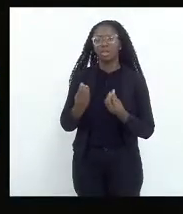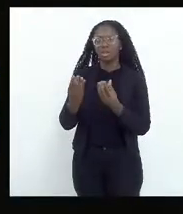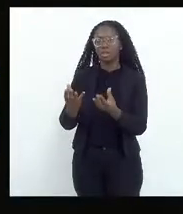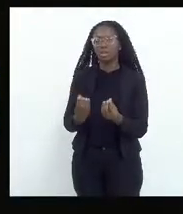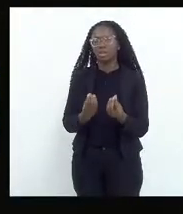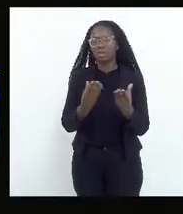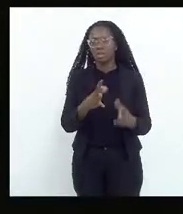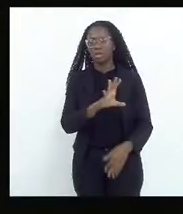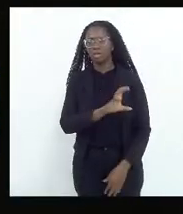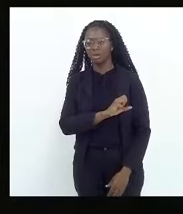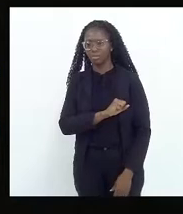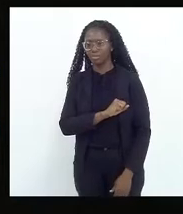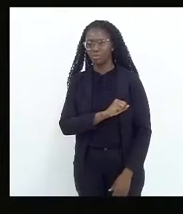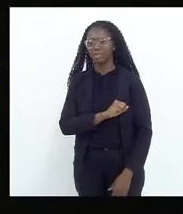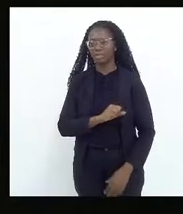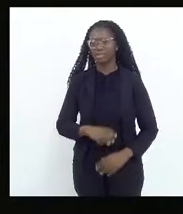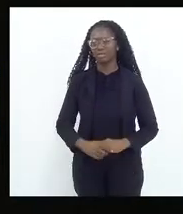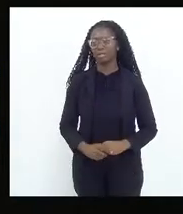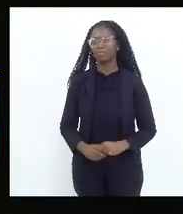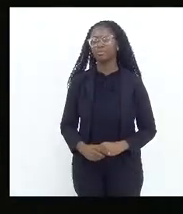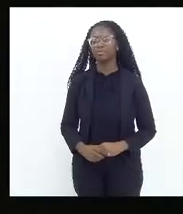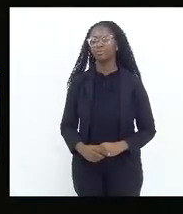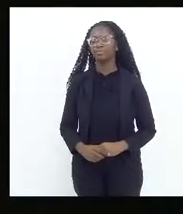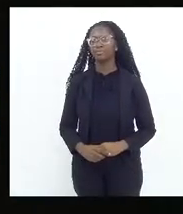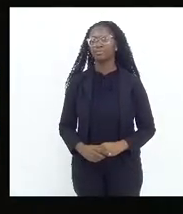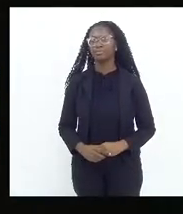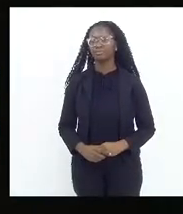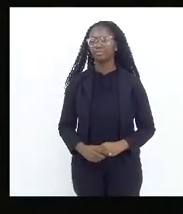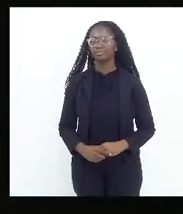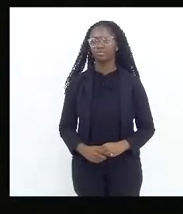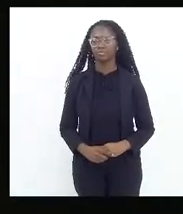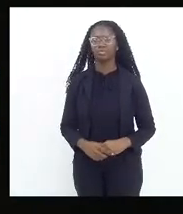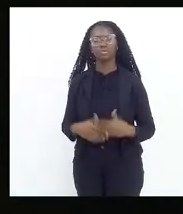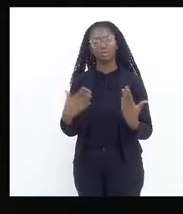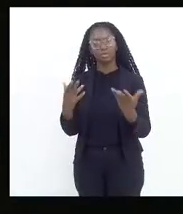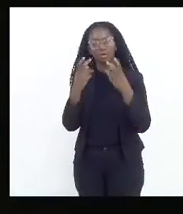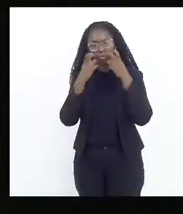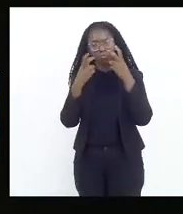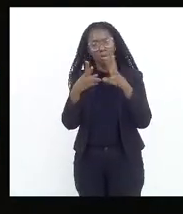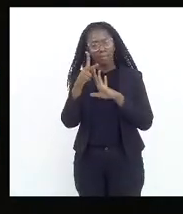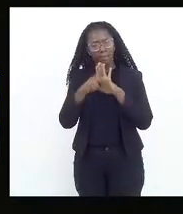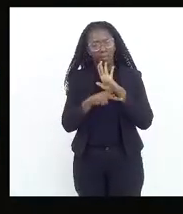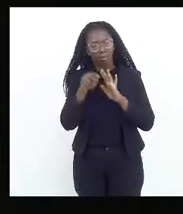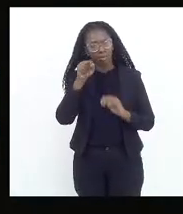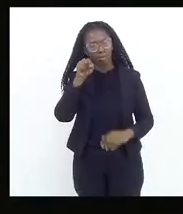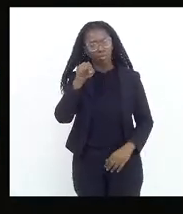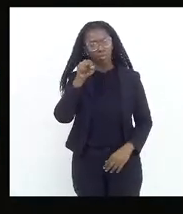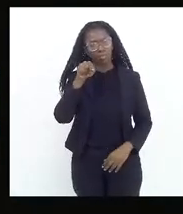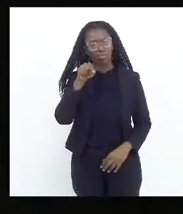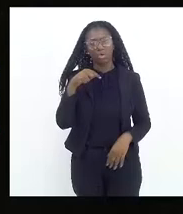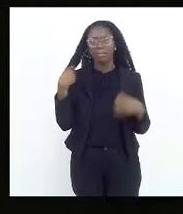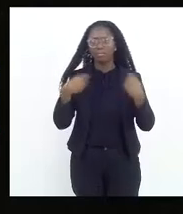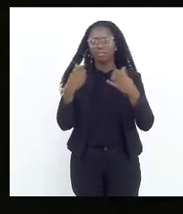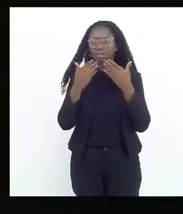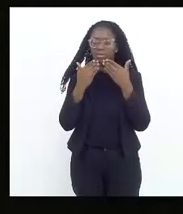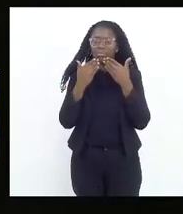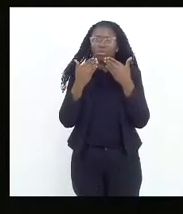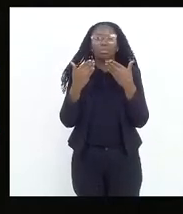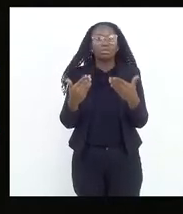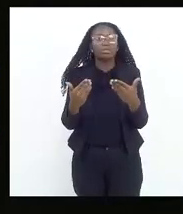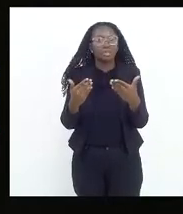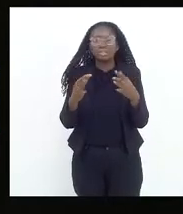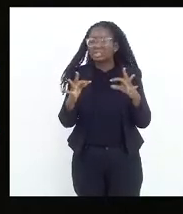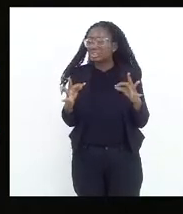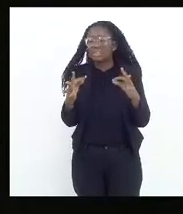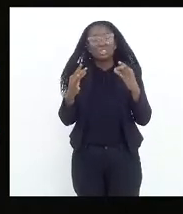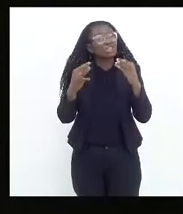dando o seu carinho. Então, nós temos que... Esse projeto, ele deveria ser apresentado em todas